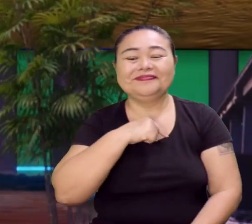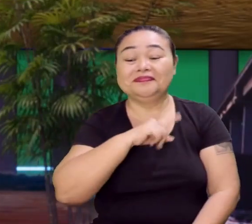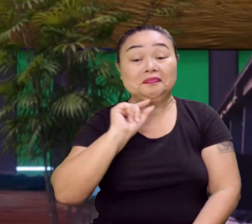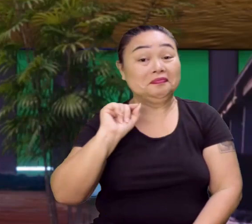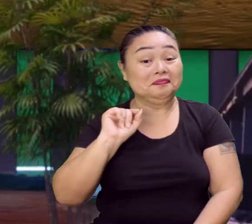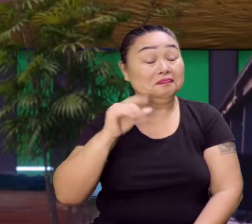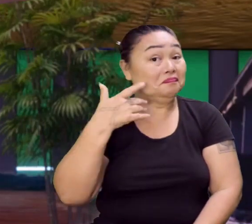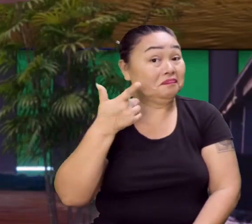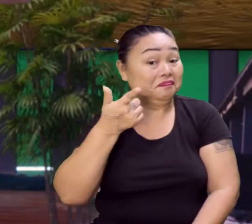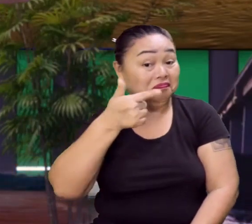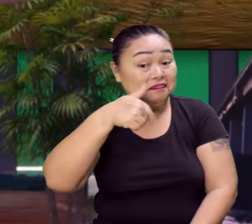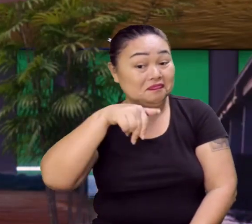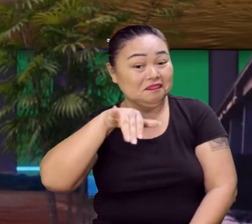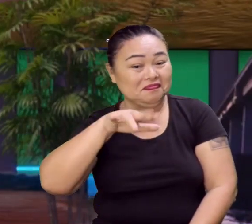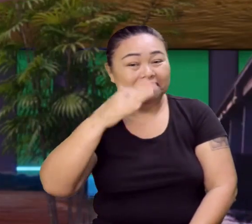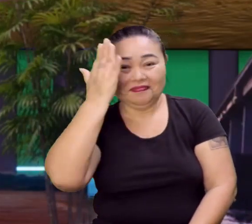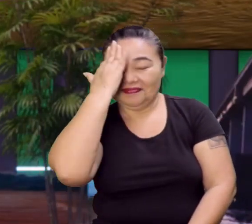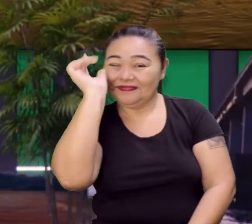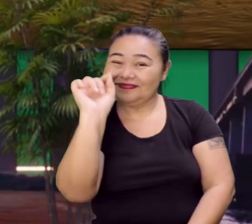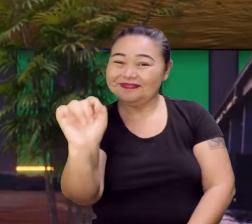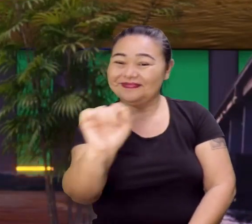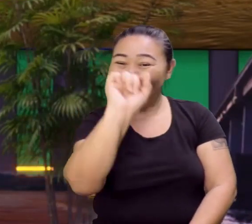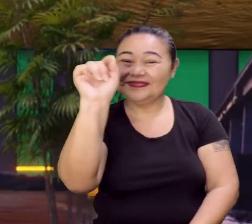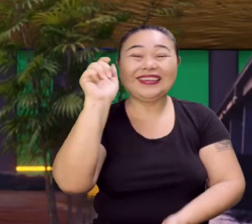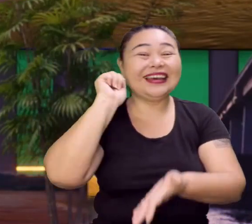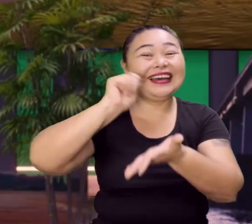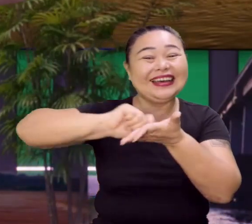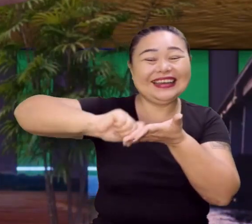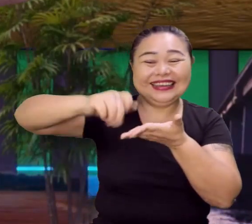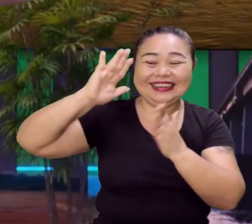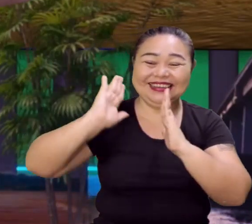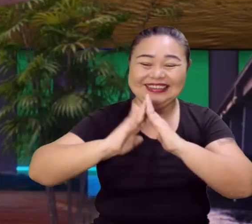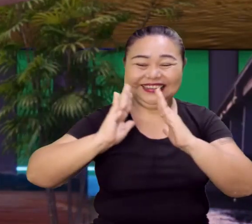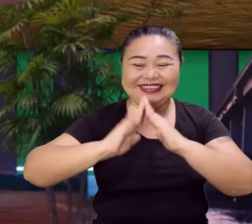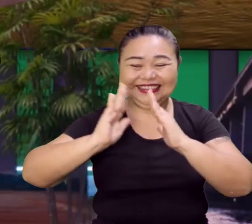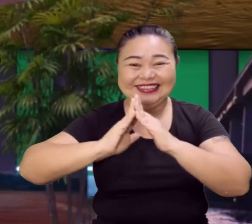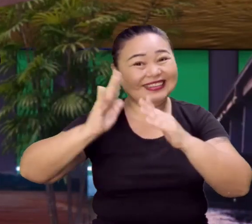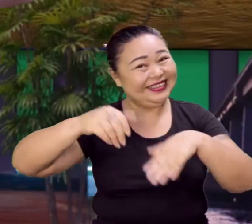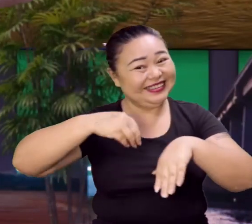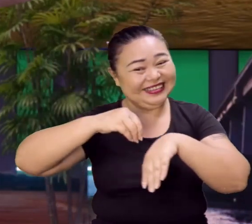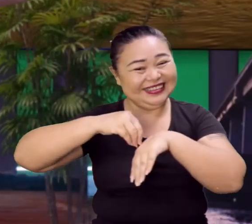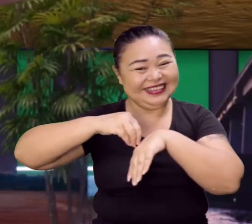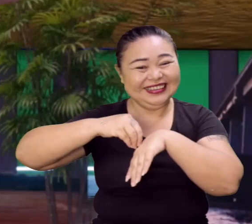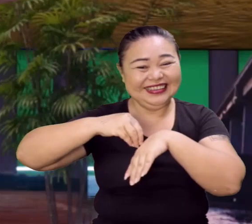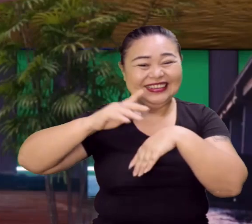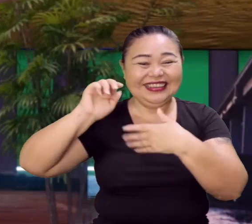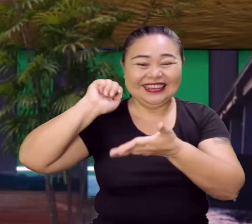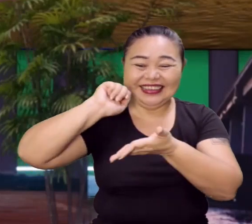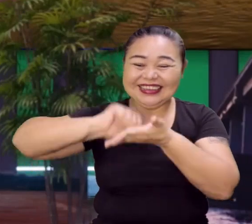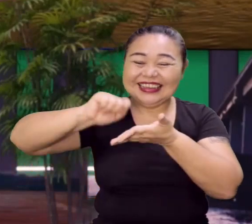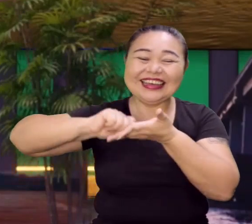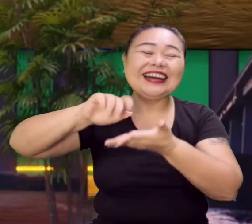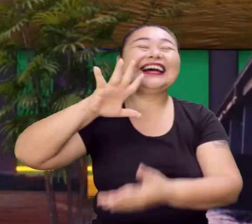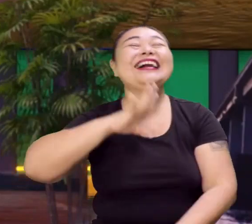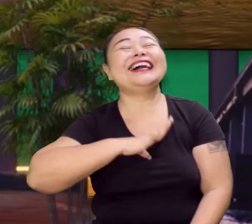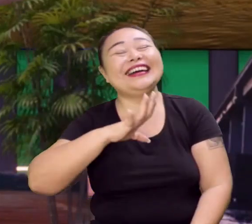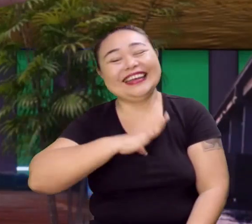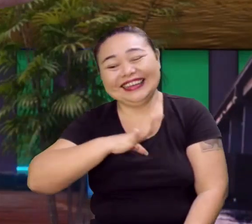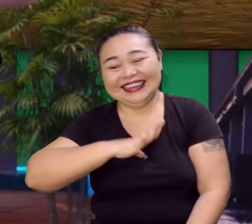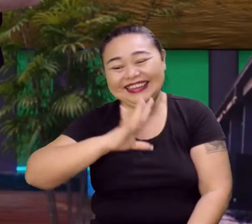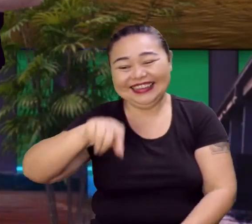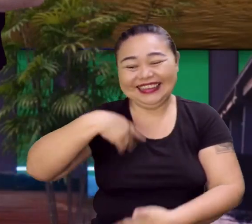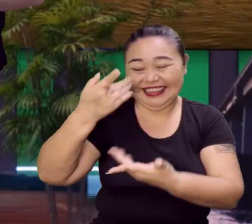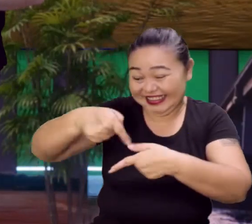quiçá. Ele vai pesquisar e vai saber o que é. Tarefa de casa, data no início da aula para vocês, então. Uma tarefa de português na aula de